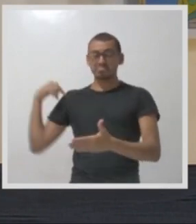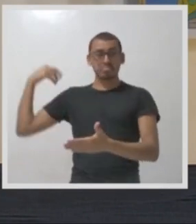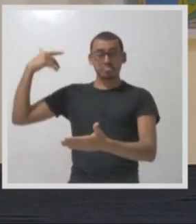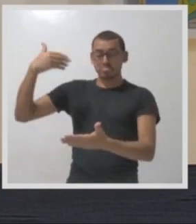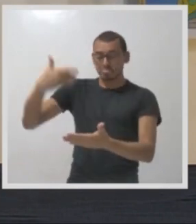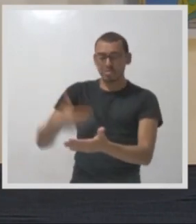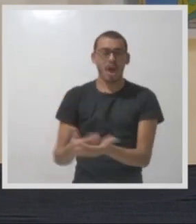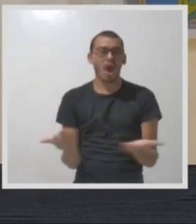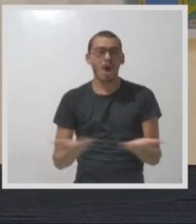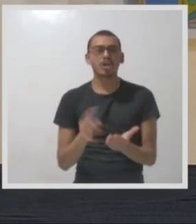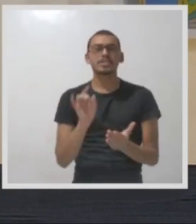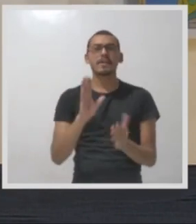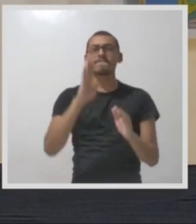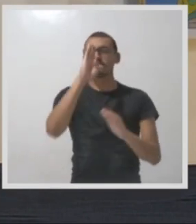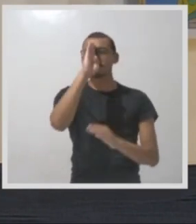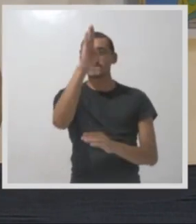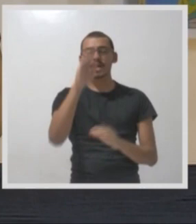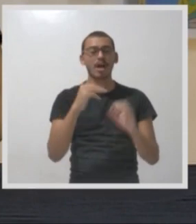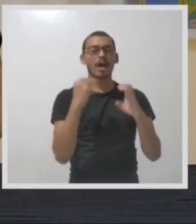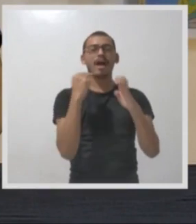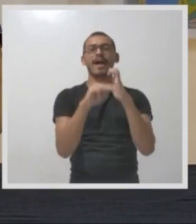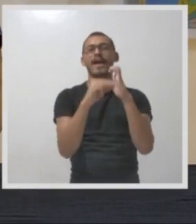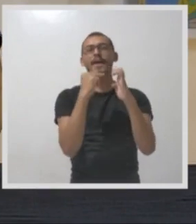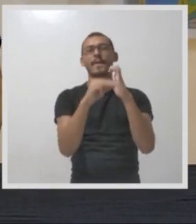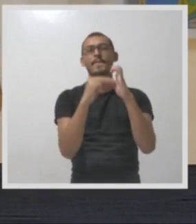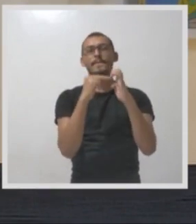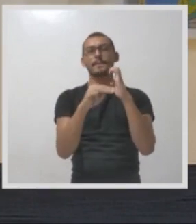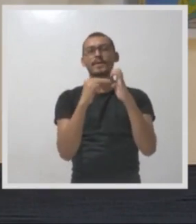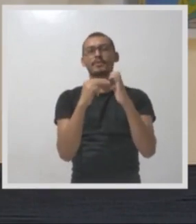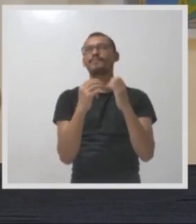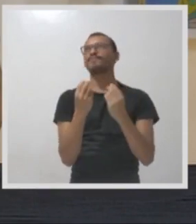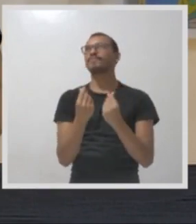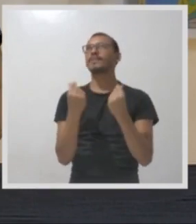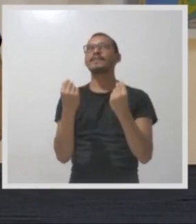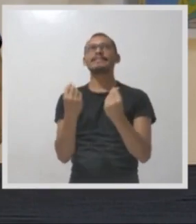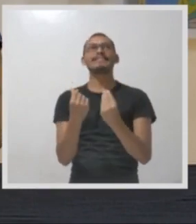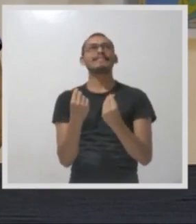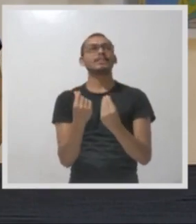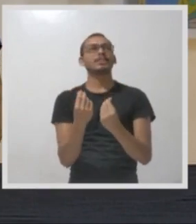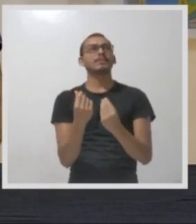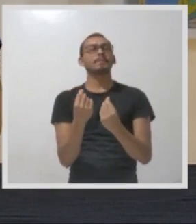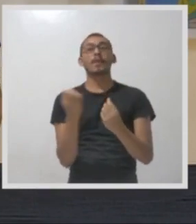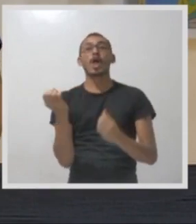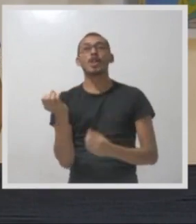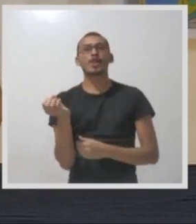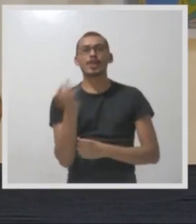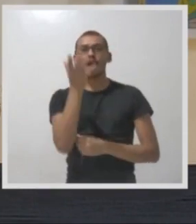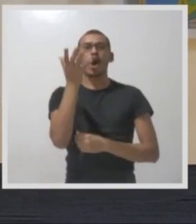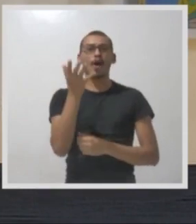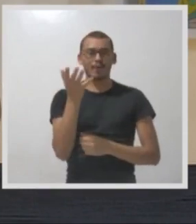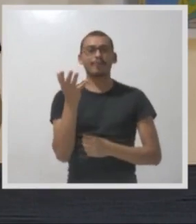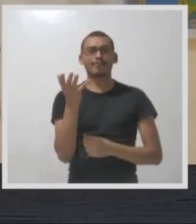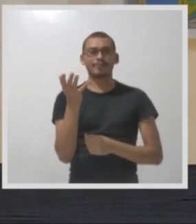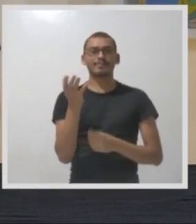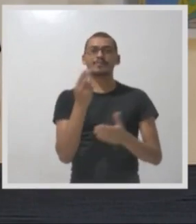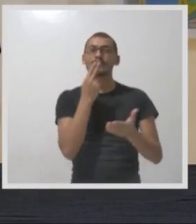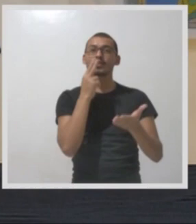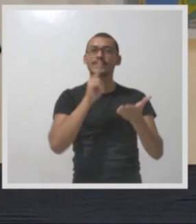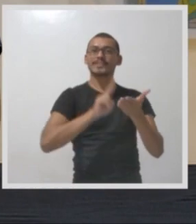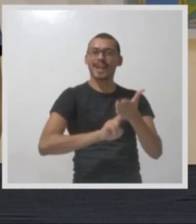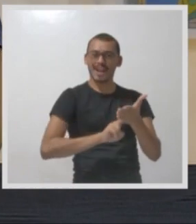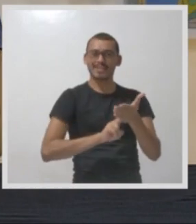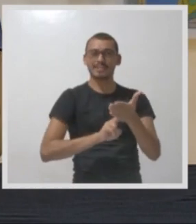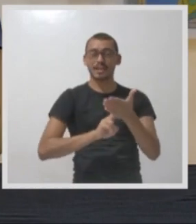muito mais e-mail, né? Que é uma forma, como é que eu posso dizer, modernizada da carta. Na verdade, a